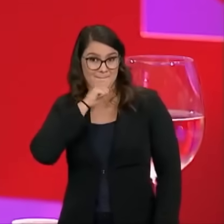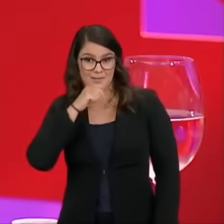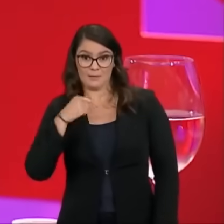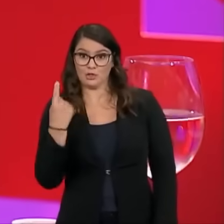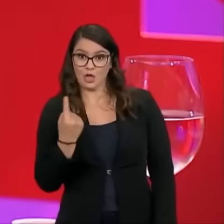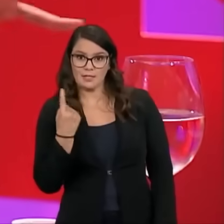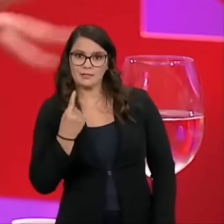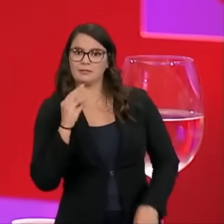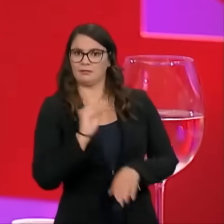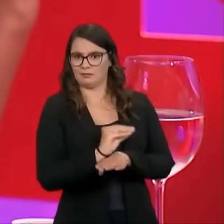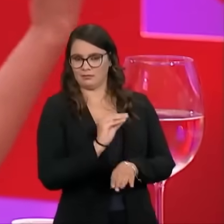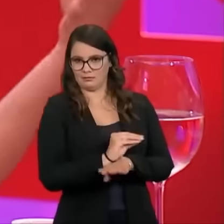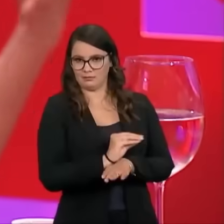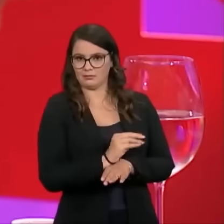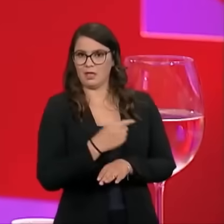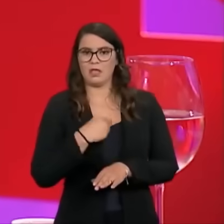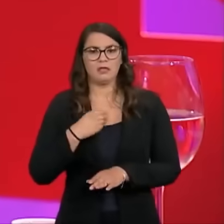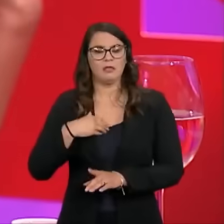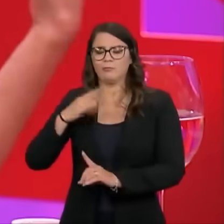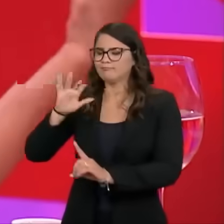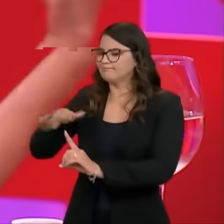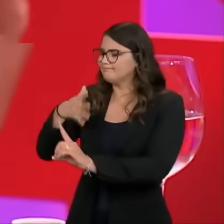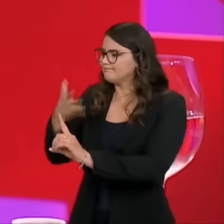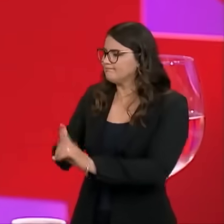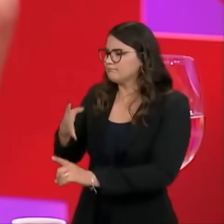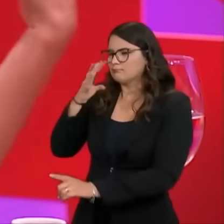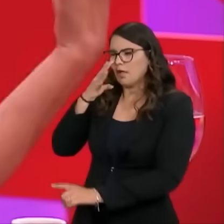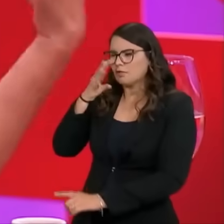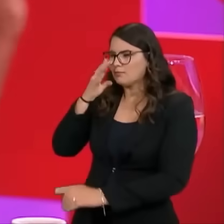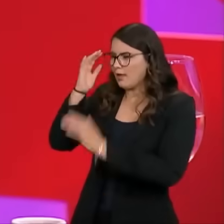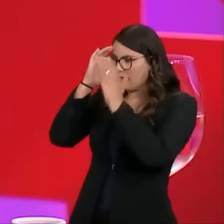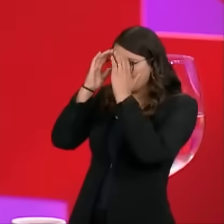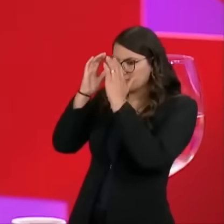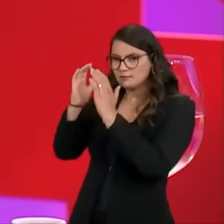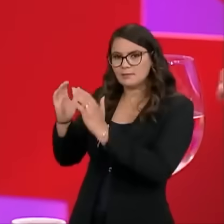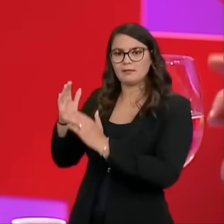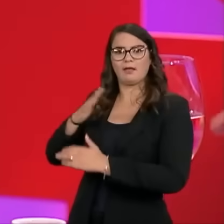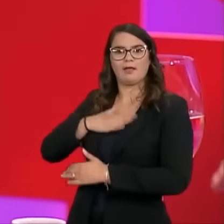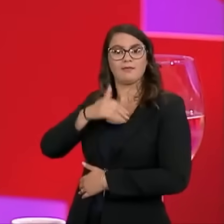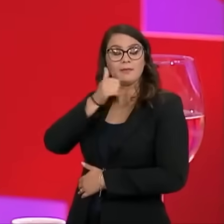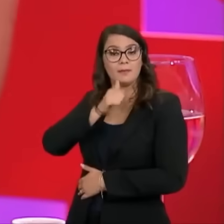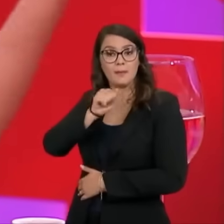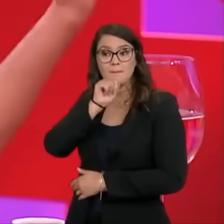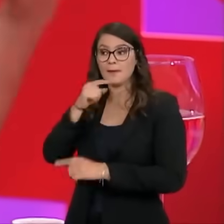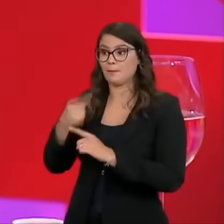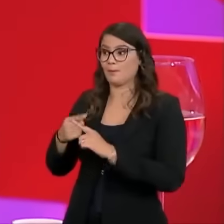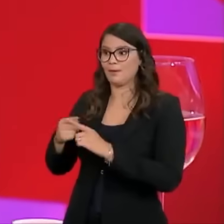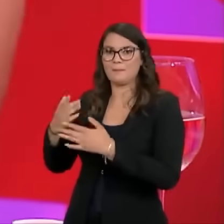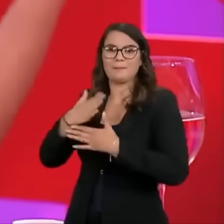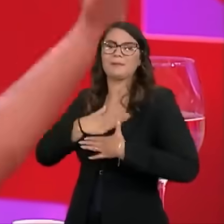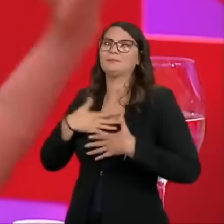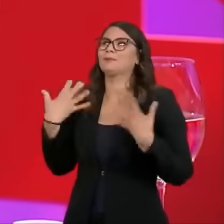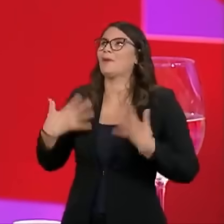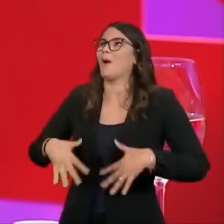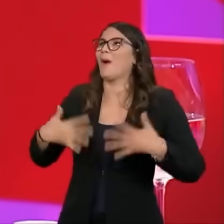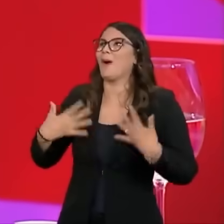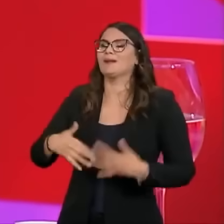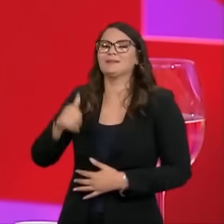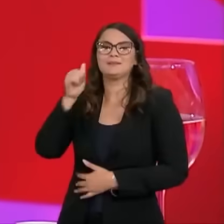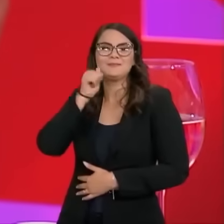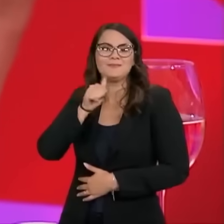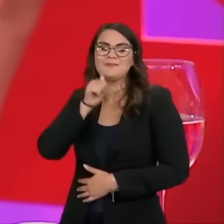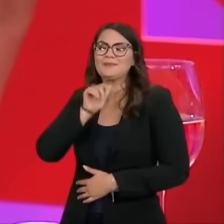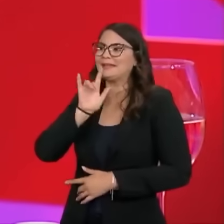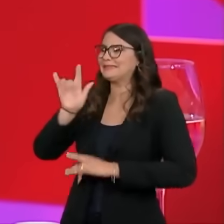referencial Eu sempre tive muita devoção muita admiração muito respeito pela minha mãe porque ela para mim era nossa mulher que que eu